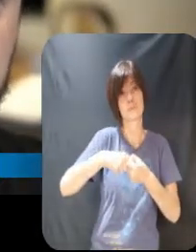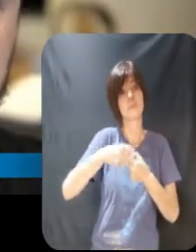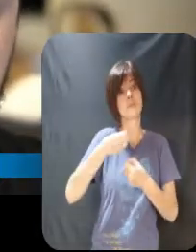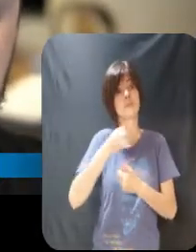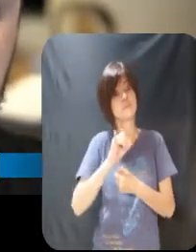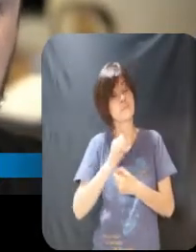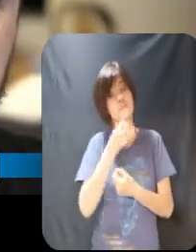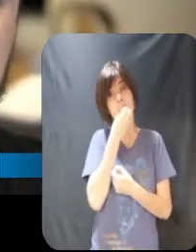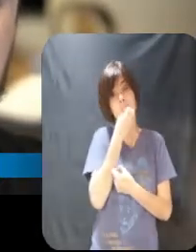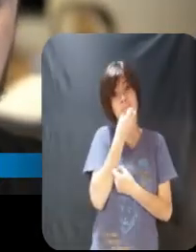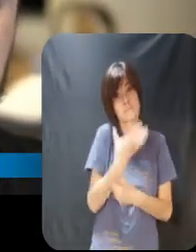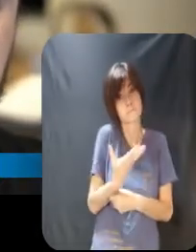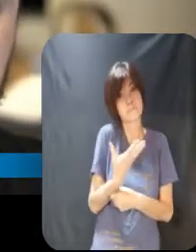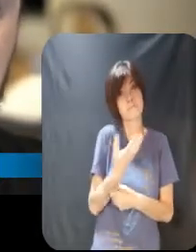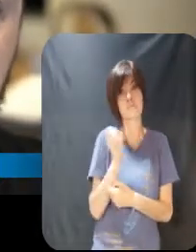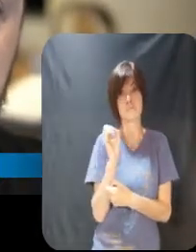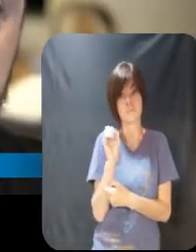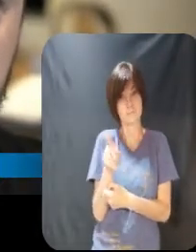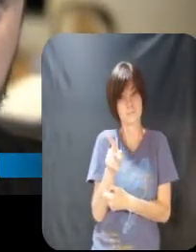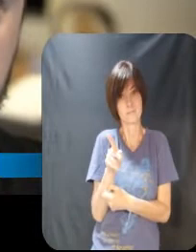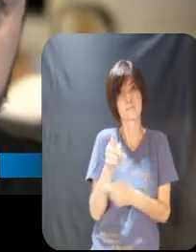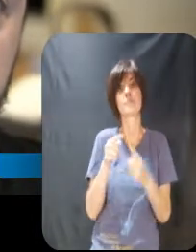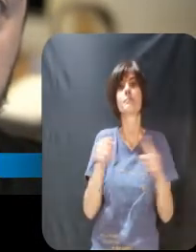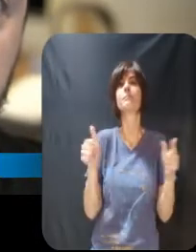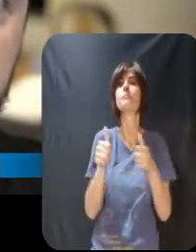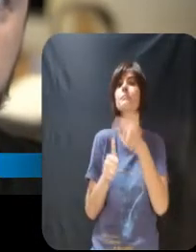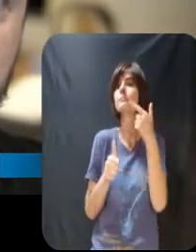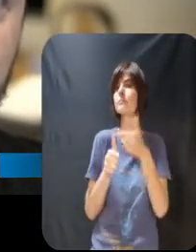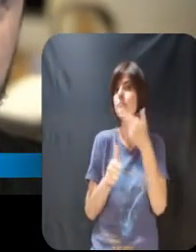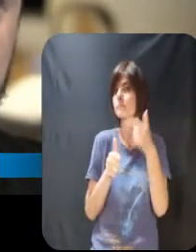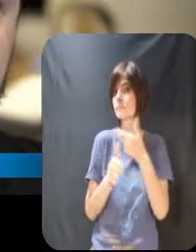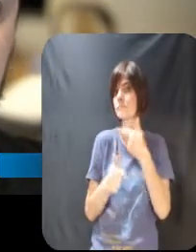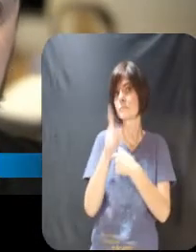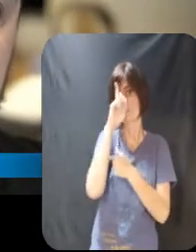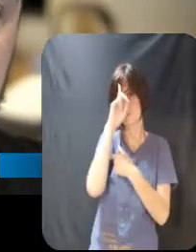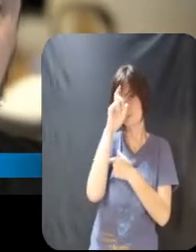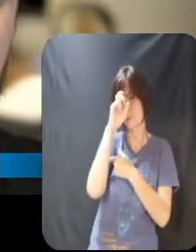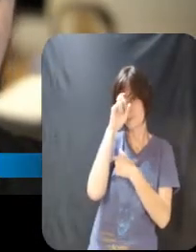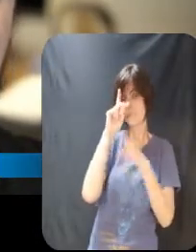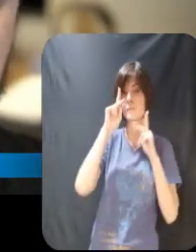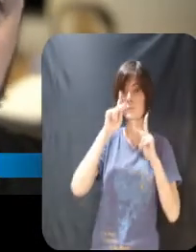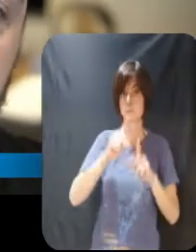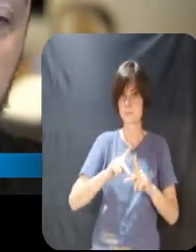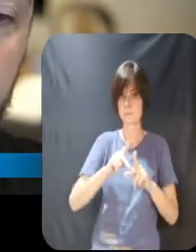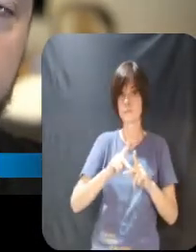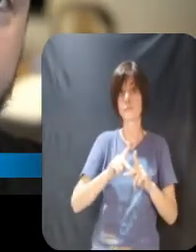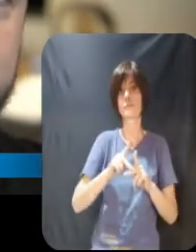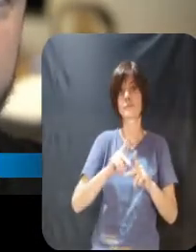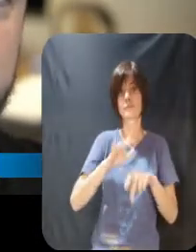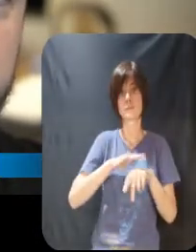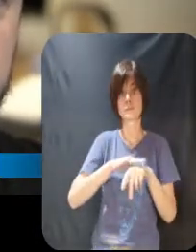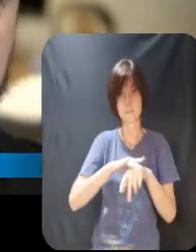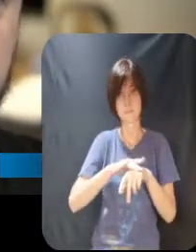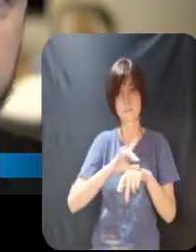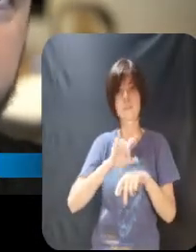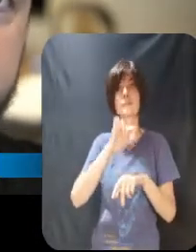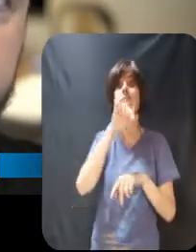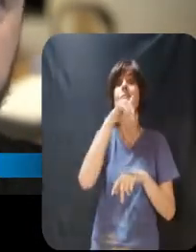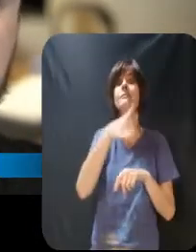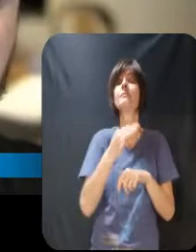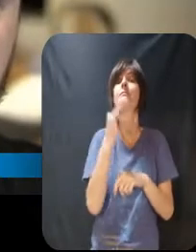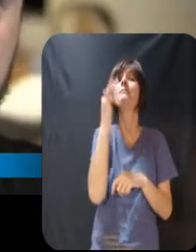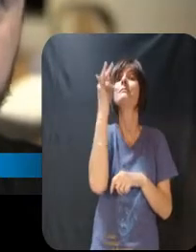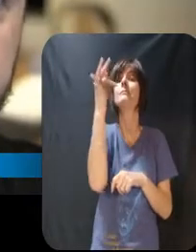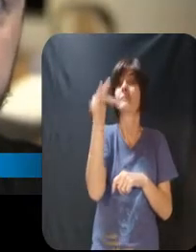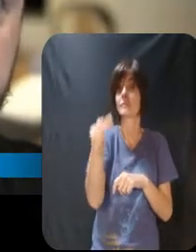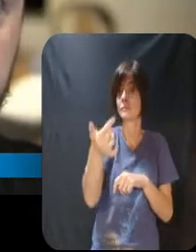para hospitais, para as pessoas que estão internadas. E mesmo assim, isso é lá para frente. Então, de novo, vacinas não são para a gente